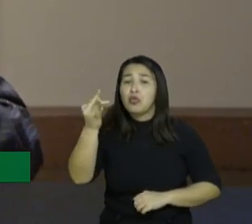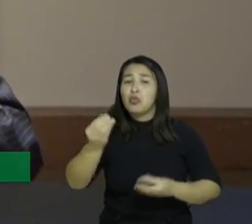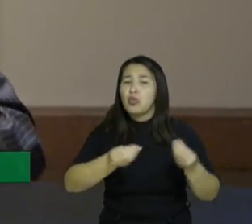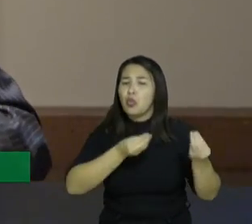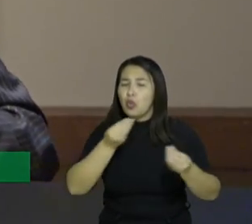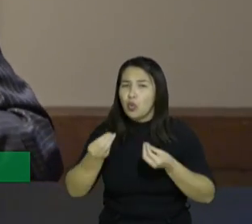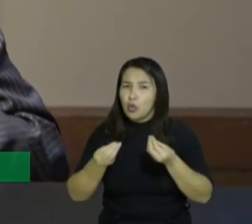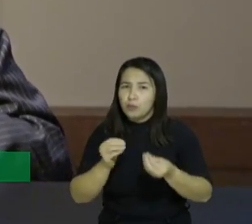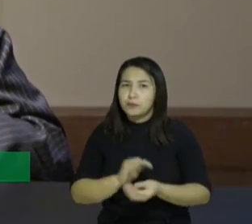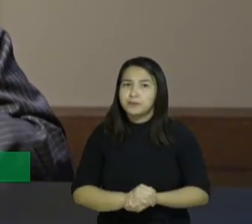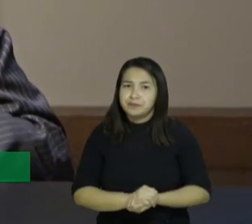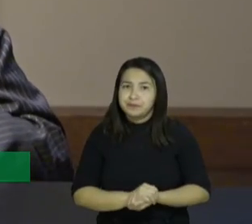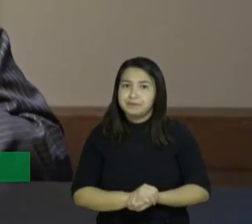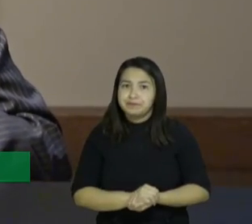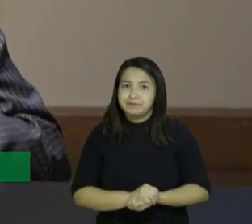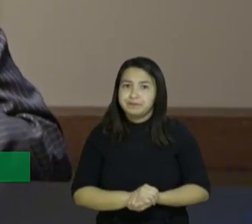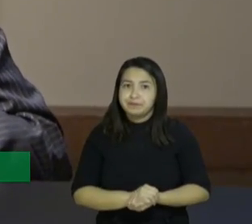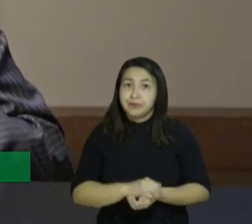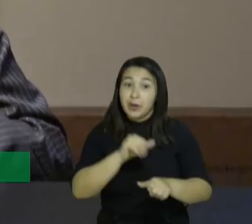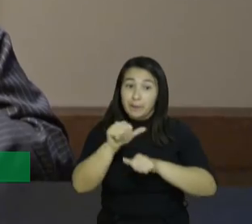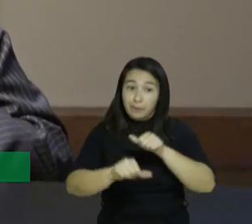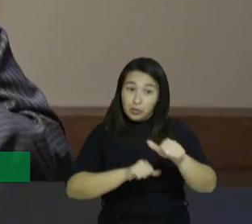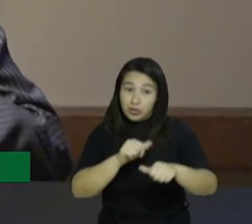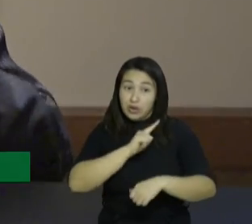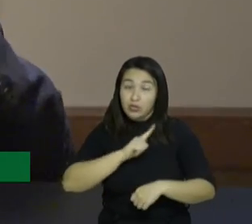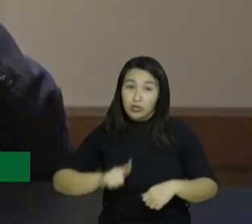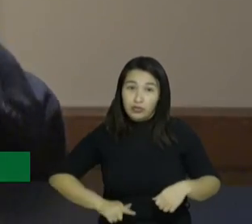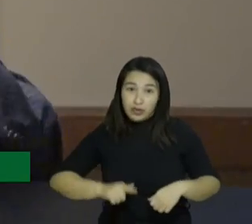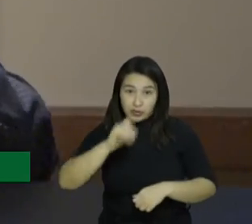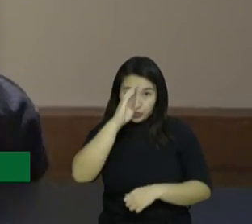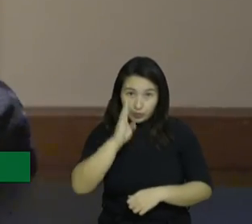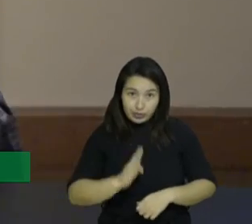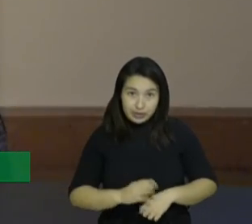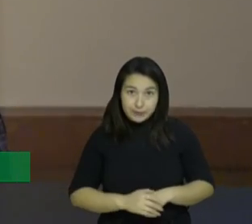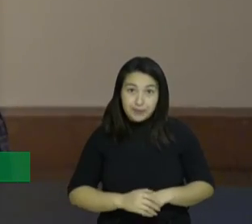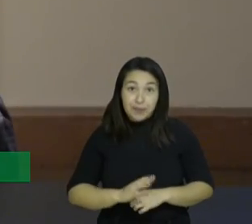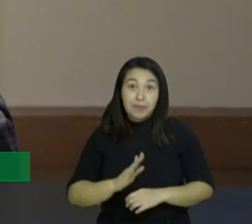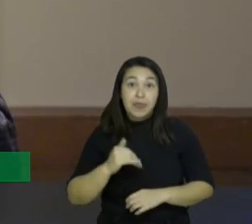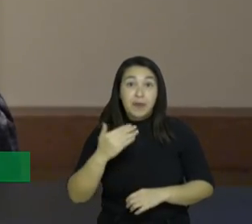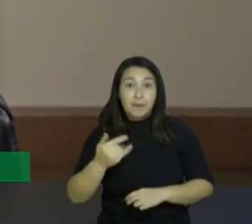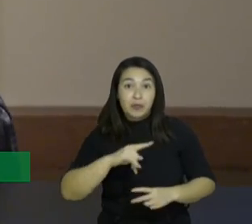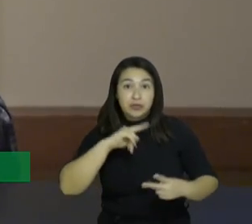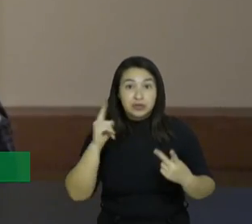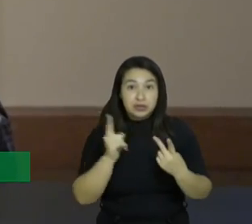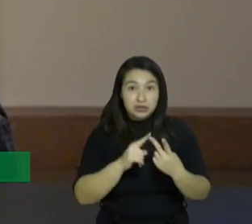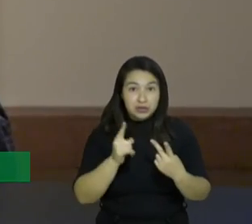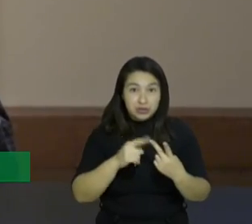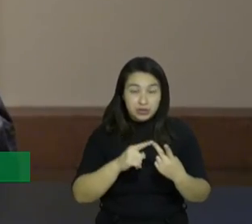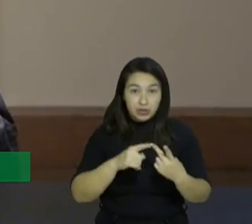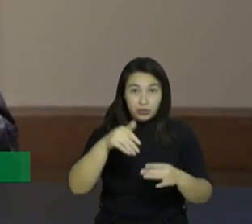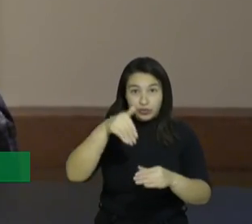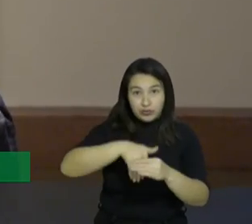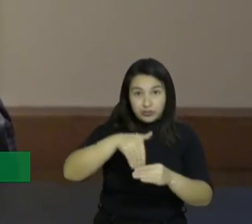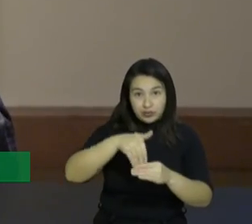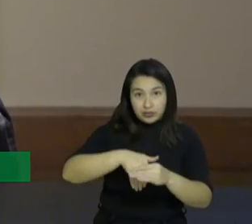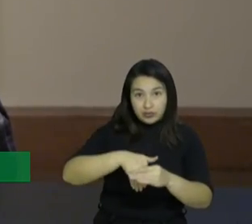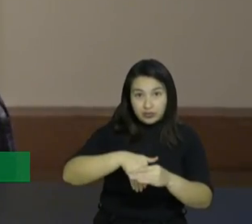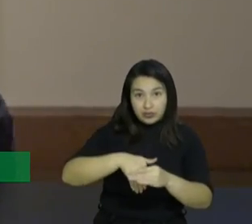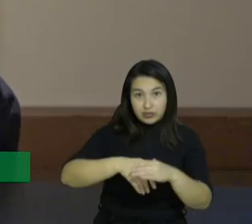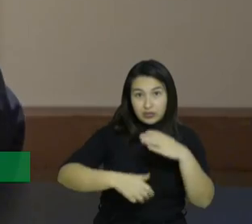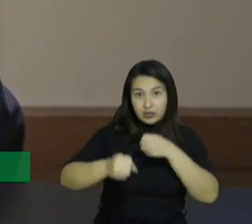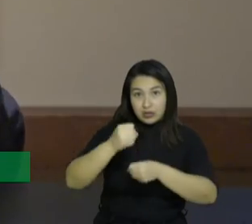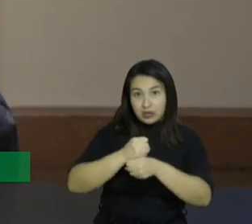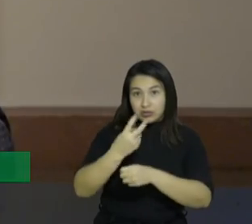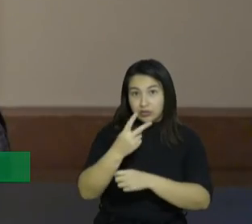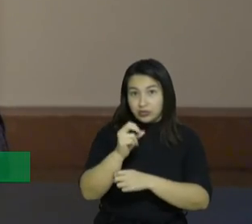ordem leia-se eh até mudar o governo no Brasil então depois o do segundo turno eh das eleições do ano passado houve uma